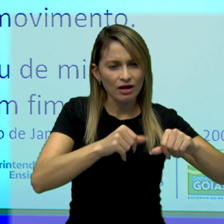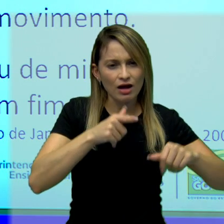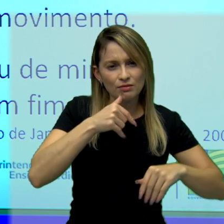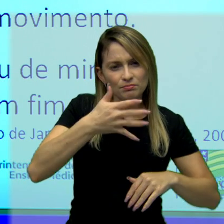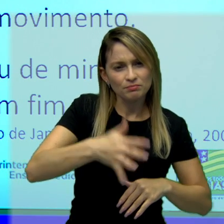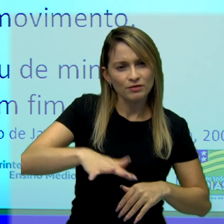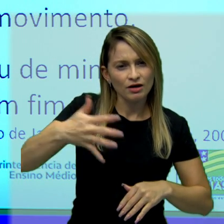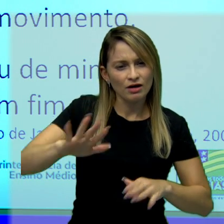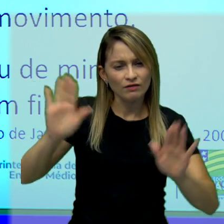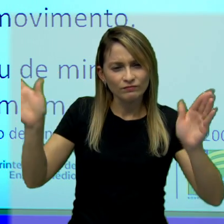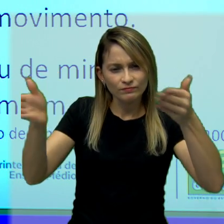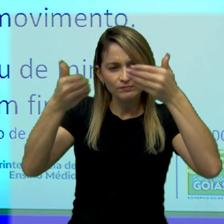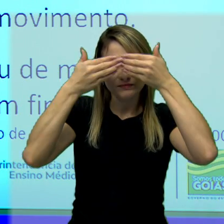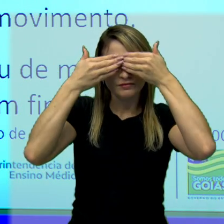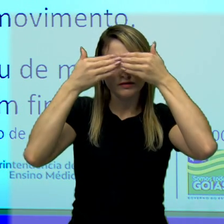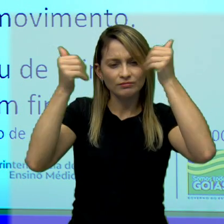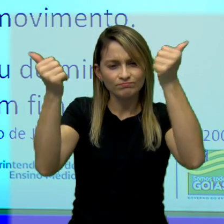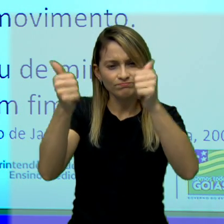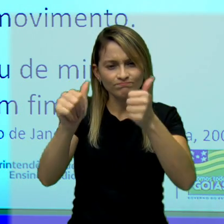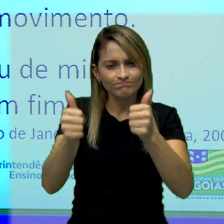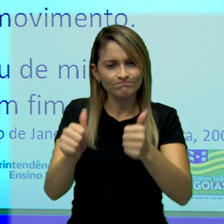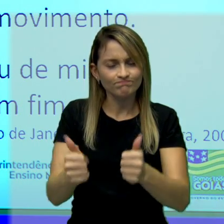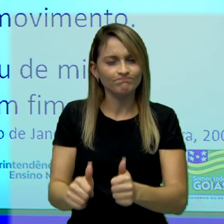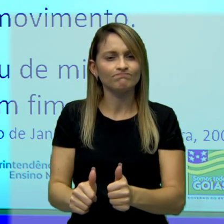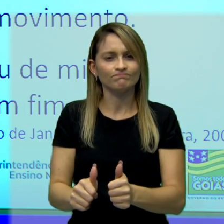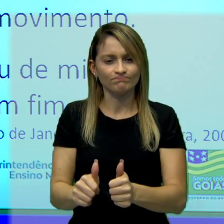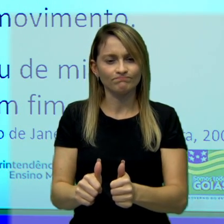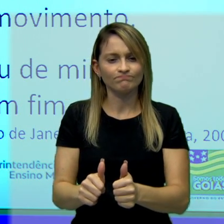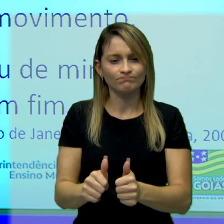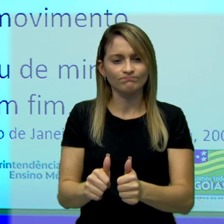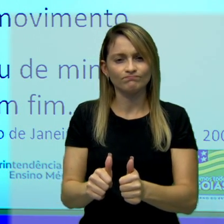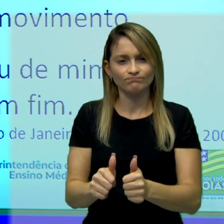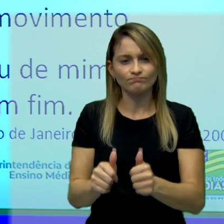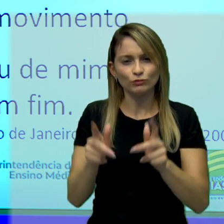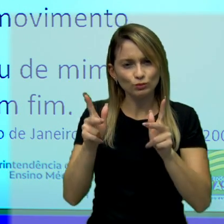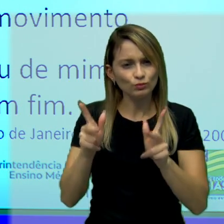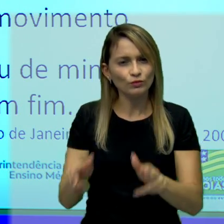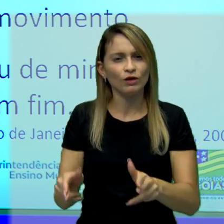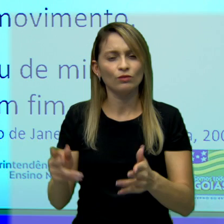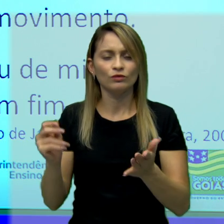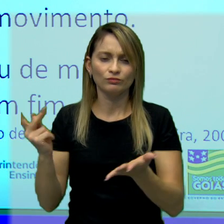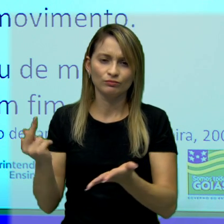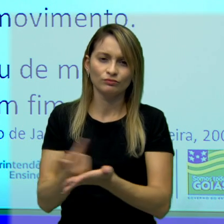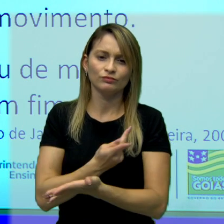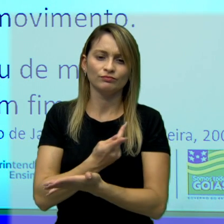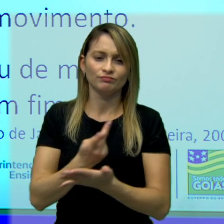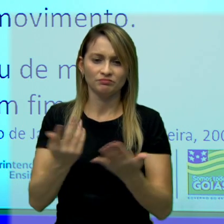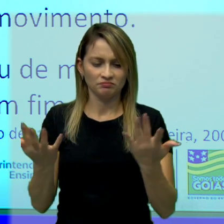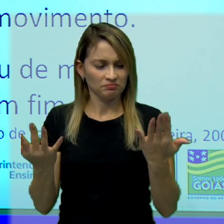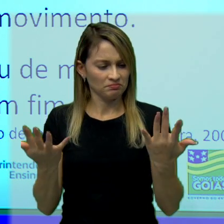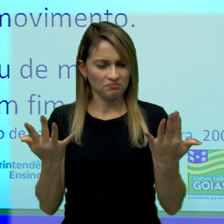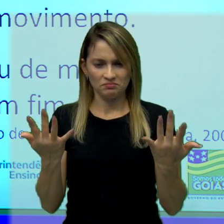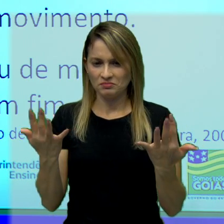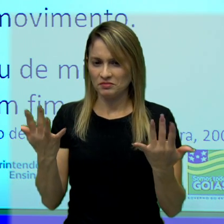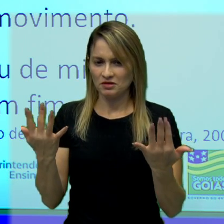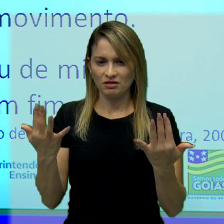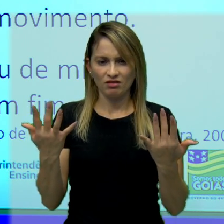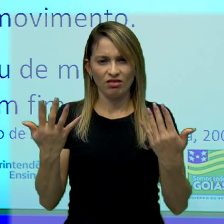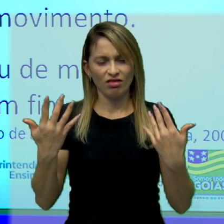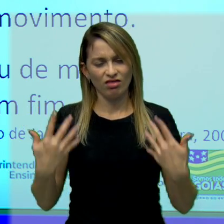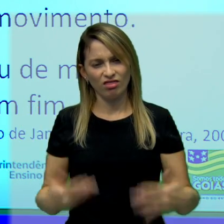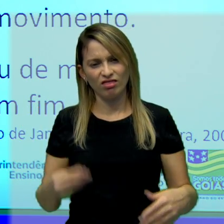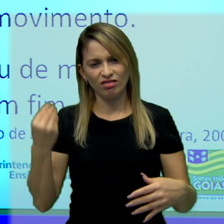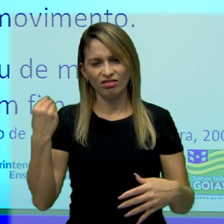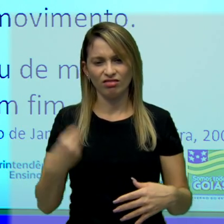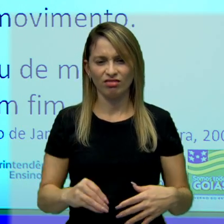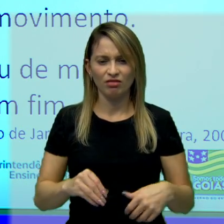e areias cegaram como os das estátuas, a tudo quanto existe alheias. Minhas mãos não pararam